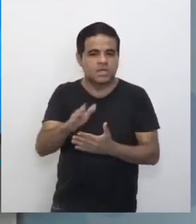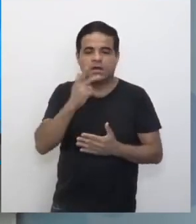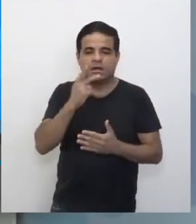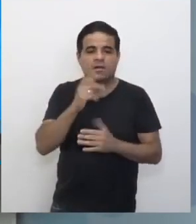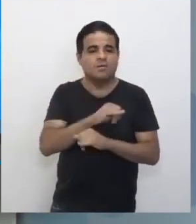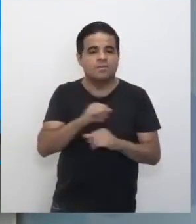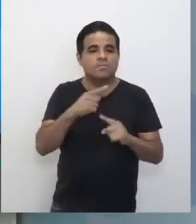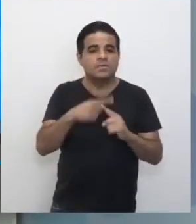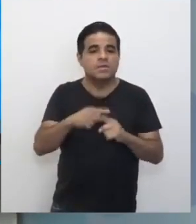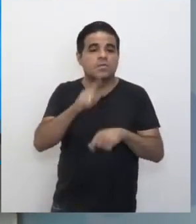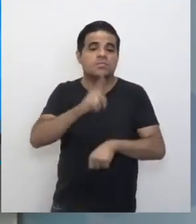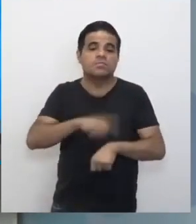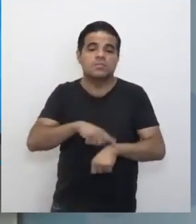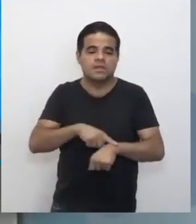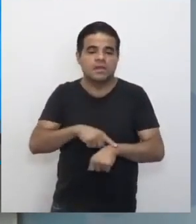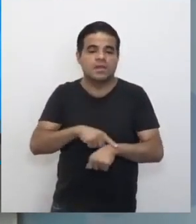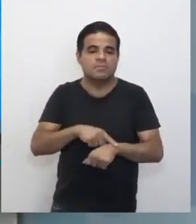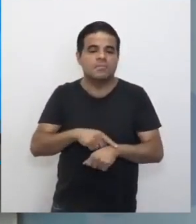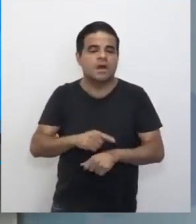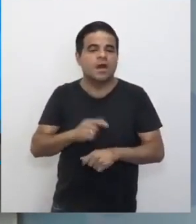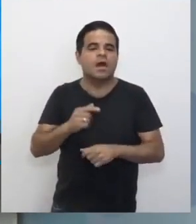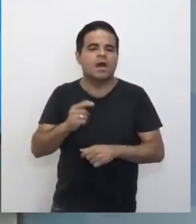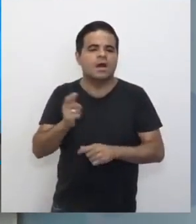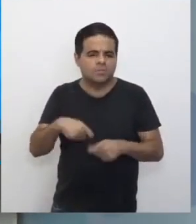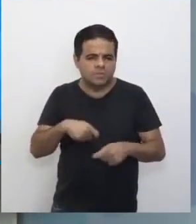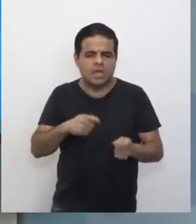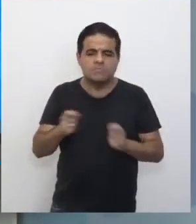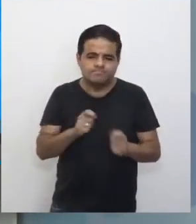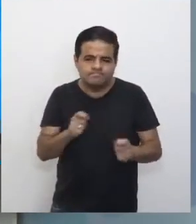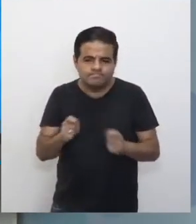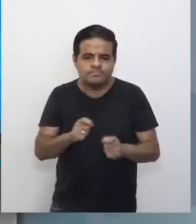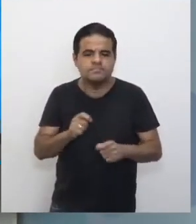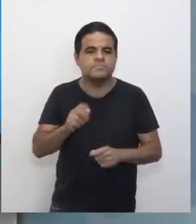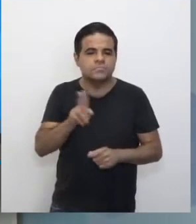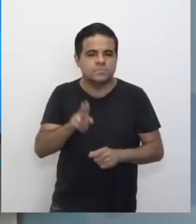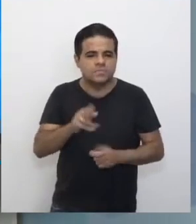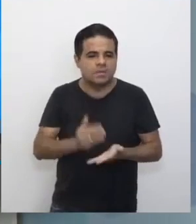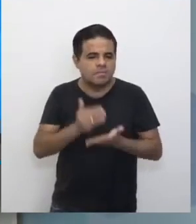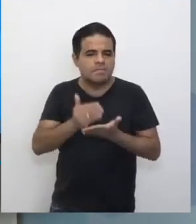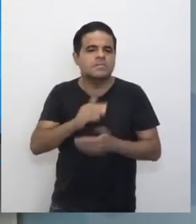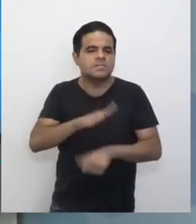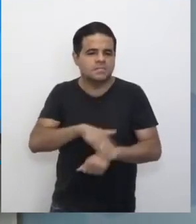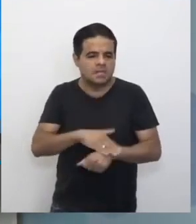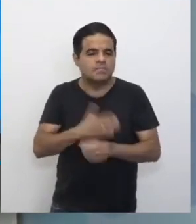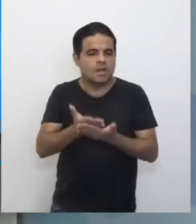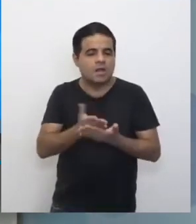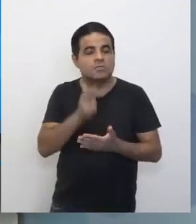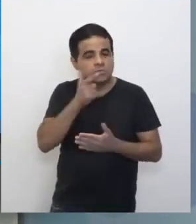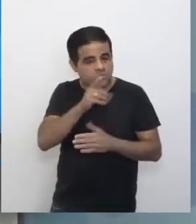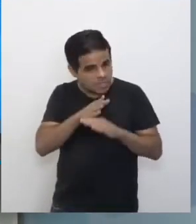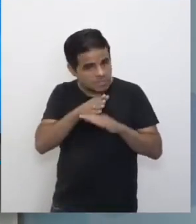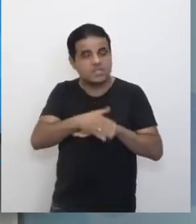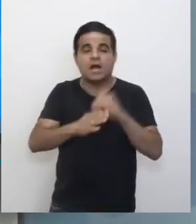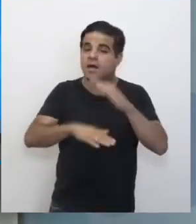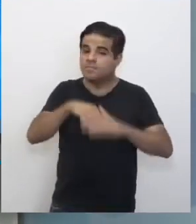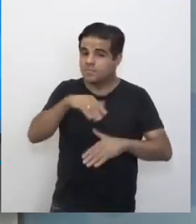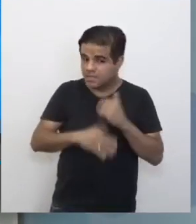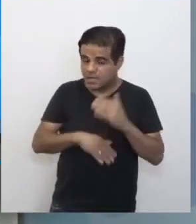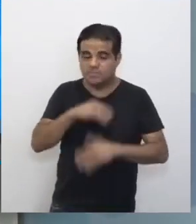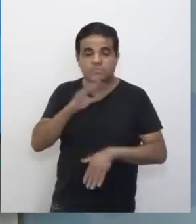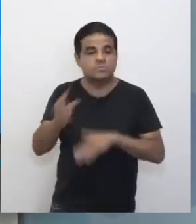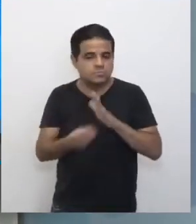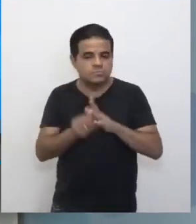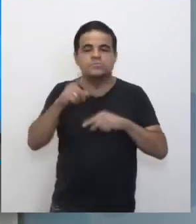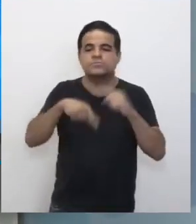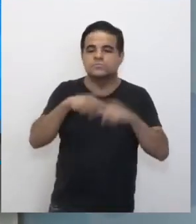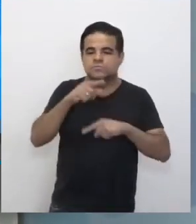Por questão de tempo, tá? Para poupar um pouquinho de tempo para a gente poder otimizar mais as nossas aulas, tá? Então, vocês conseguem acessar as habilidades no material que está